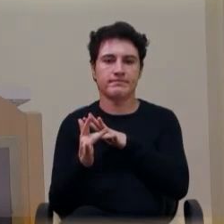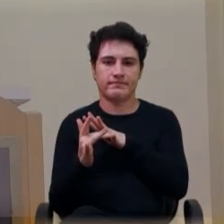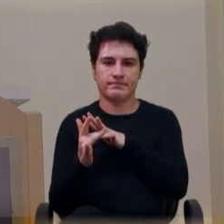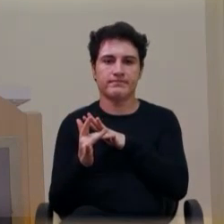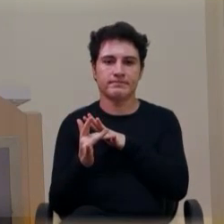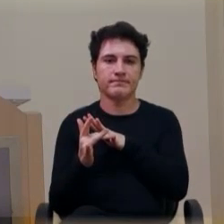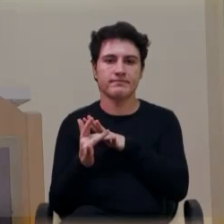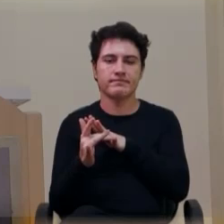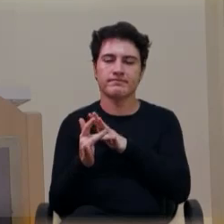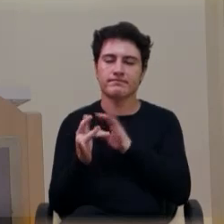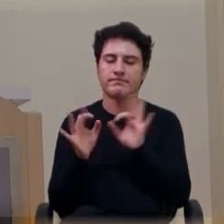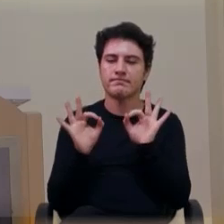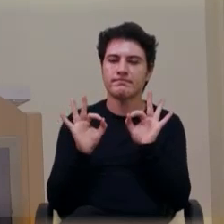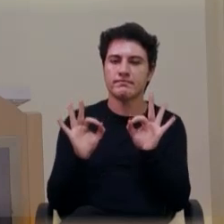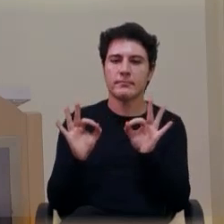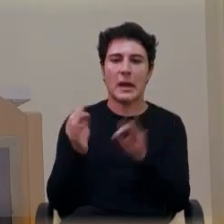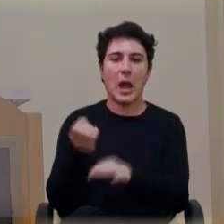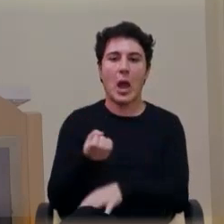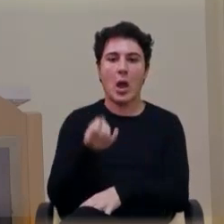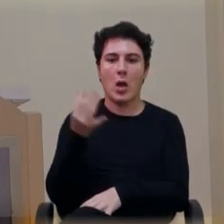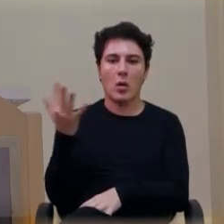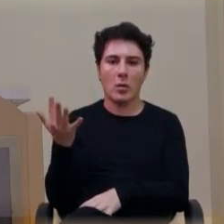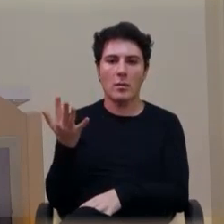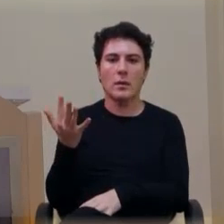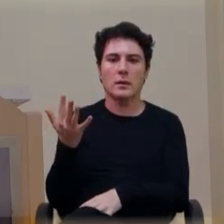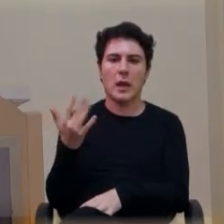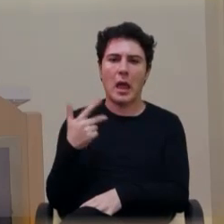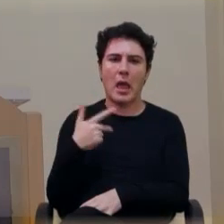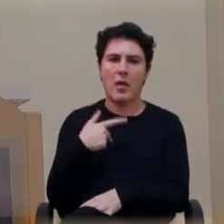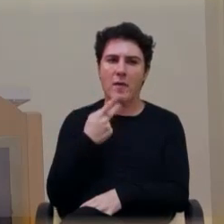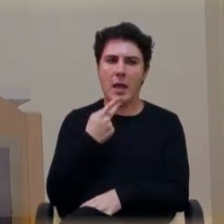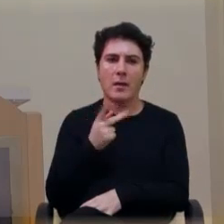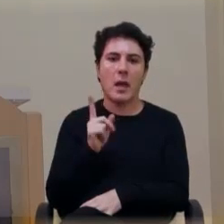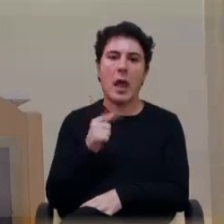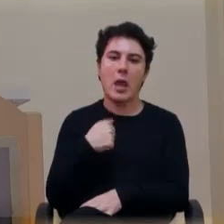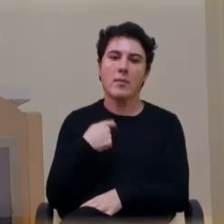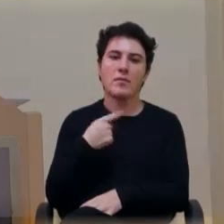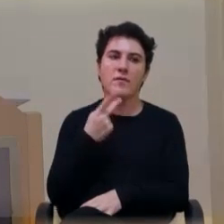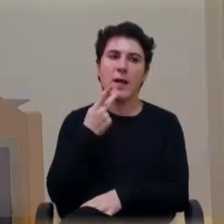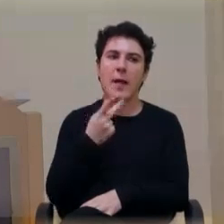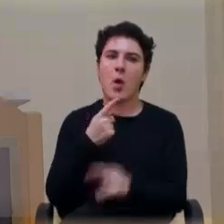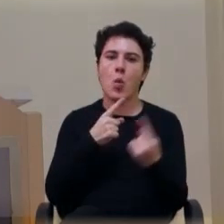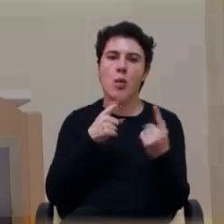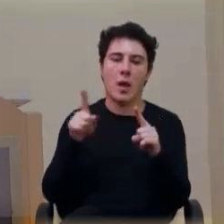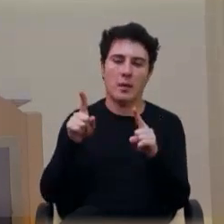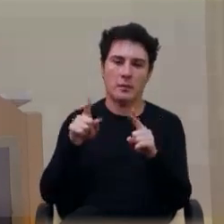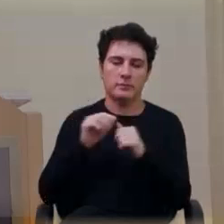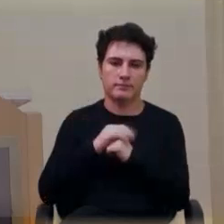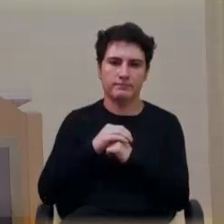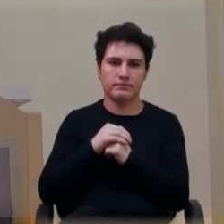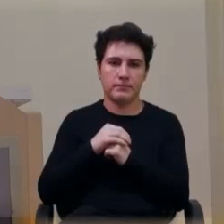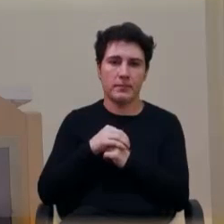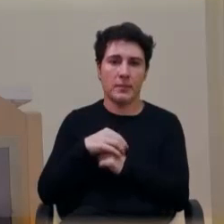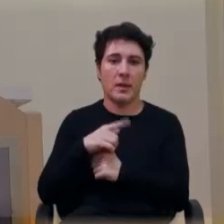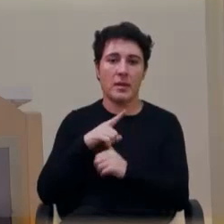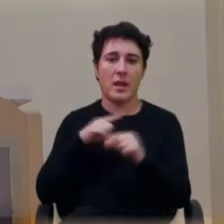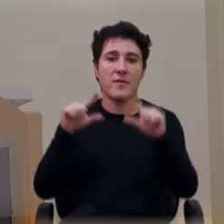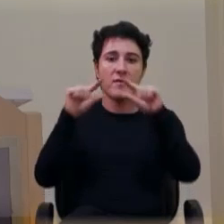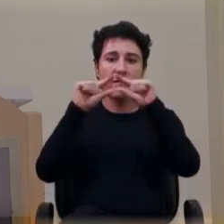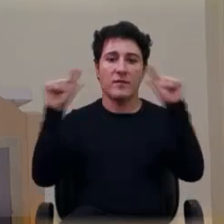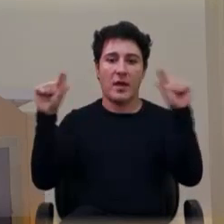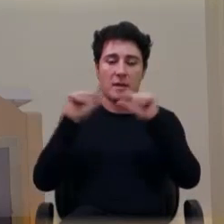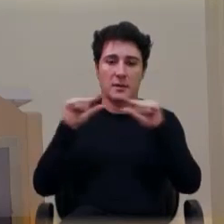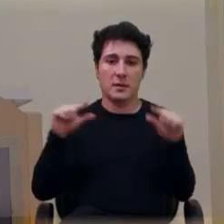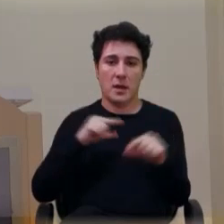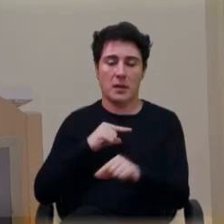e de fato algumas não vou nem me atentar mas eu preciso combater o que está sendo dito em algumas frases senhor